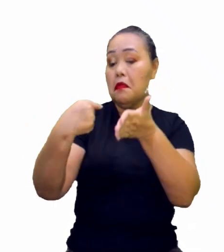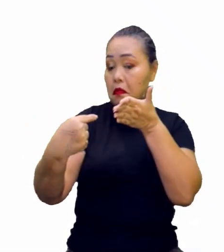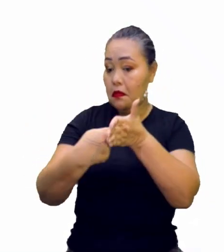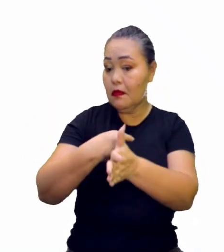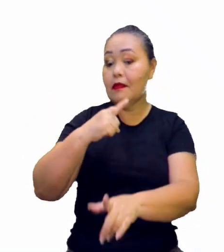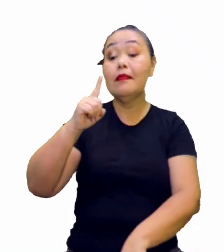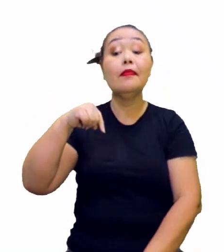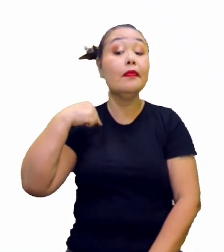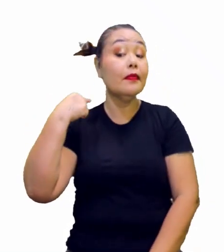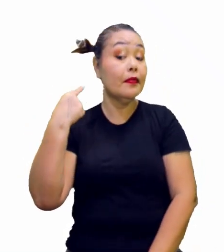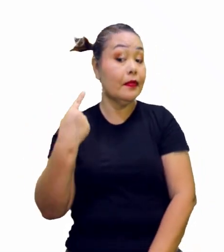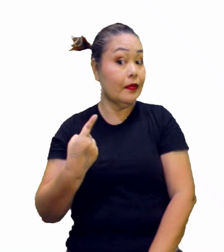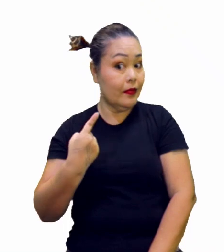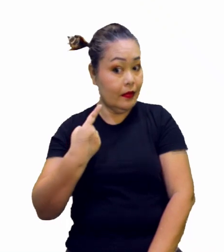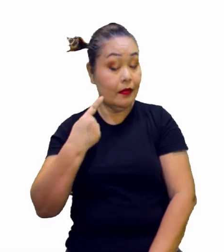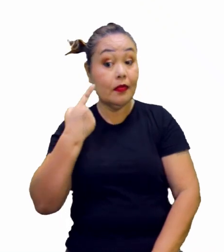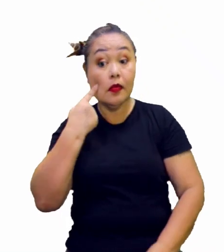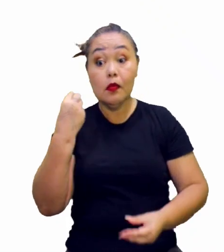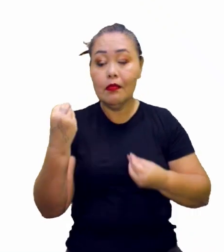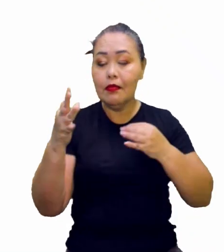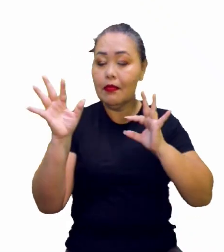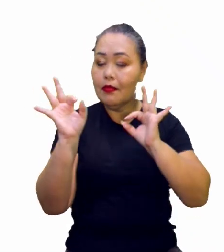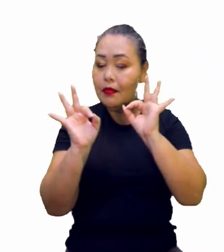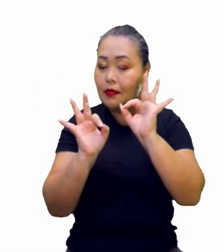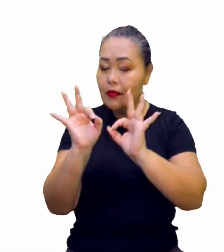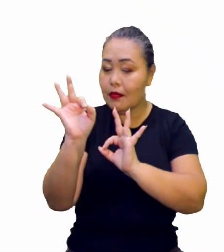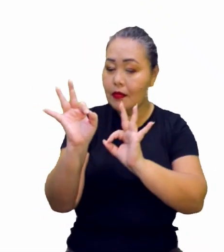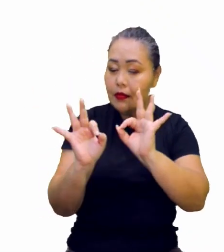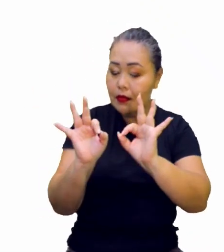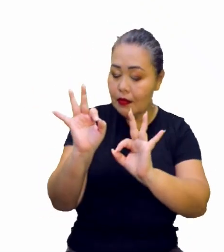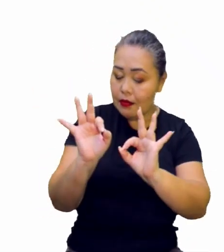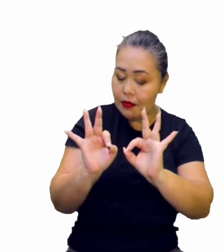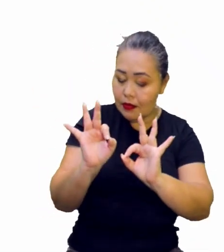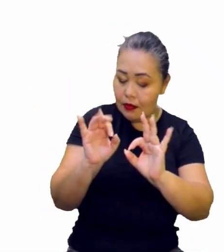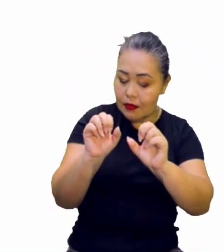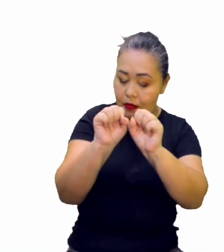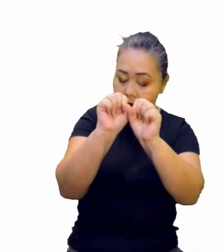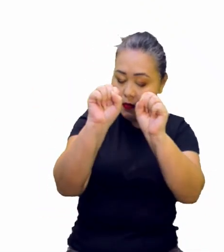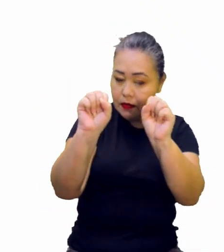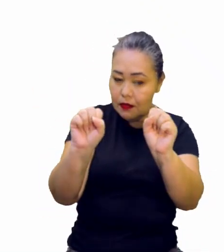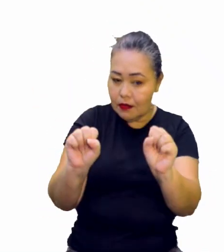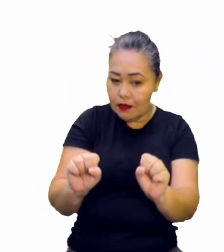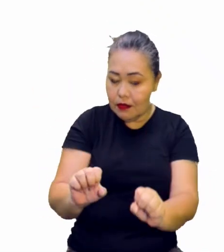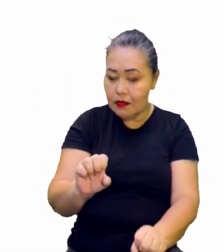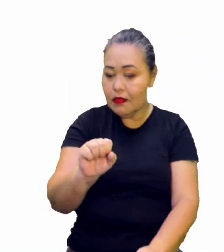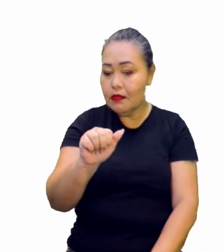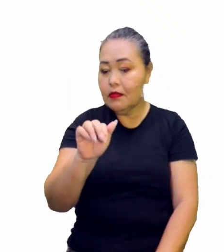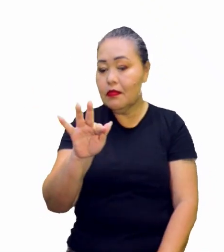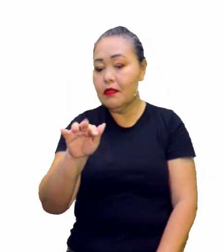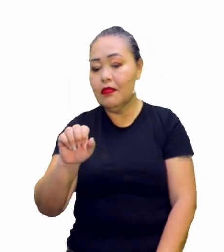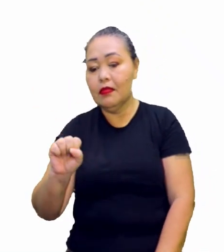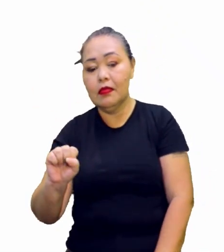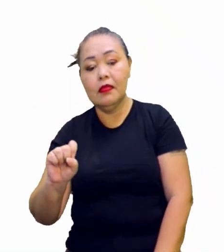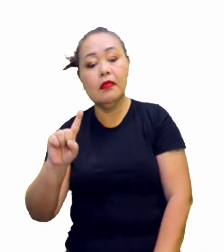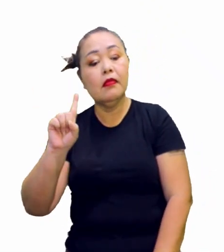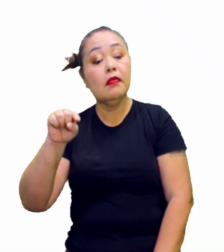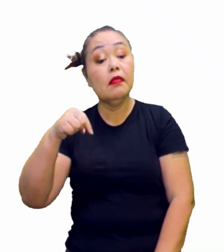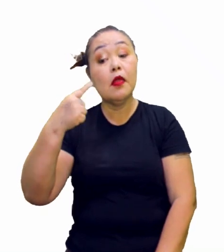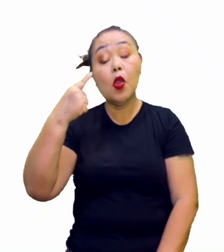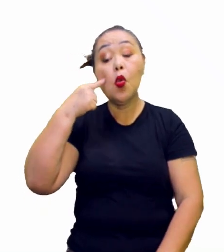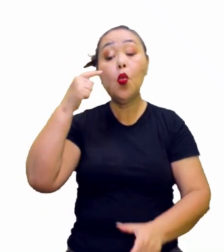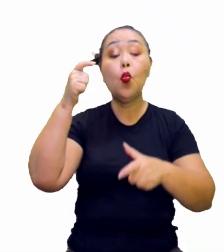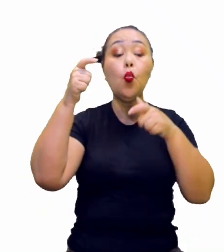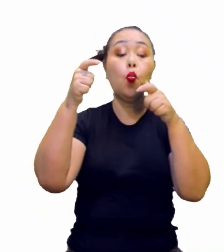para como planejar, como ocorre o planejamento do sistema SAFs, local para implantação,